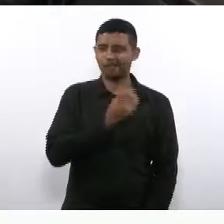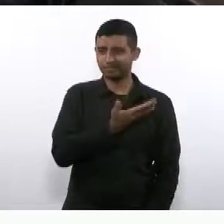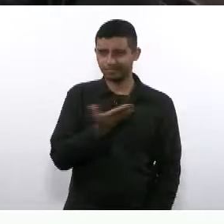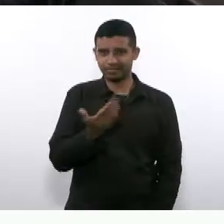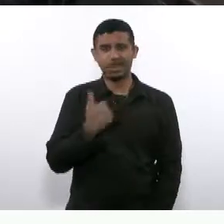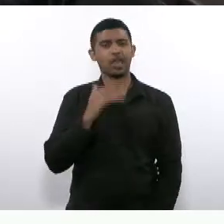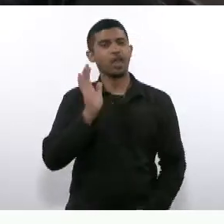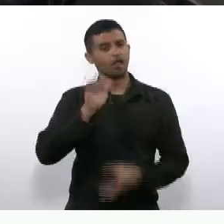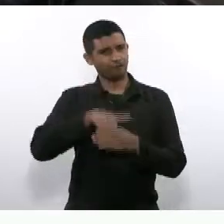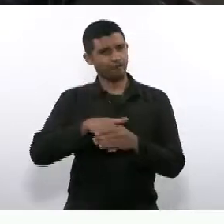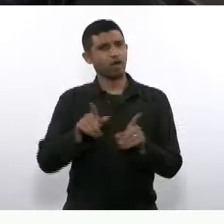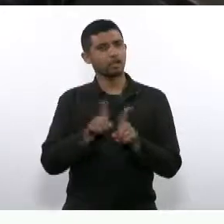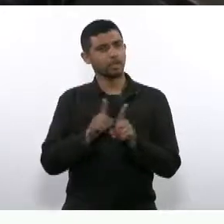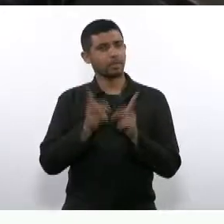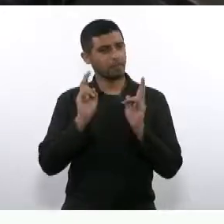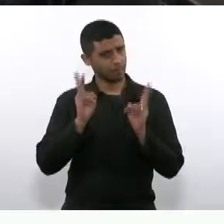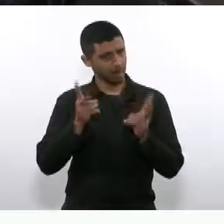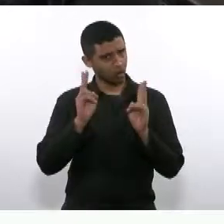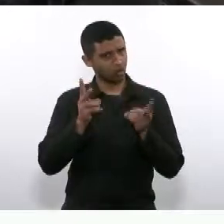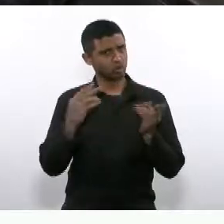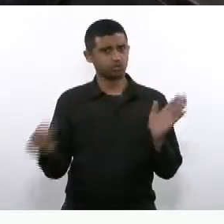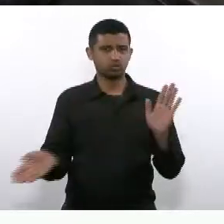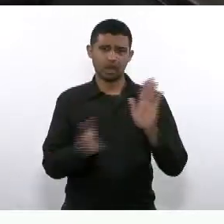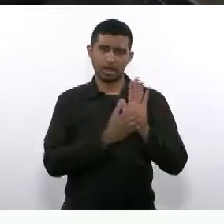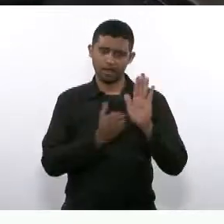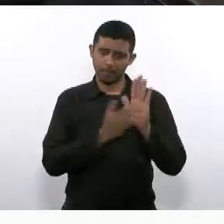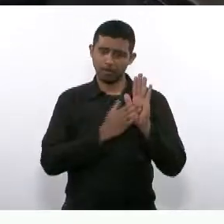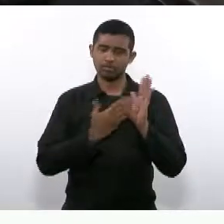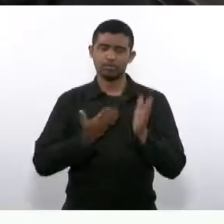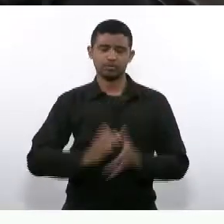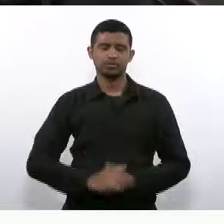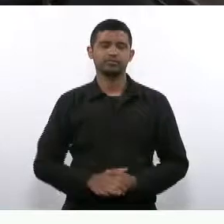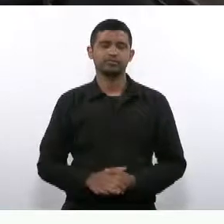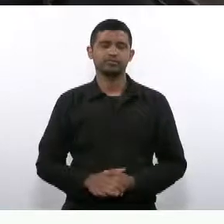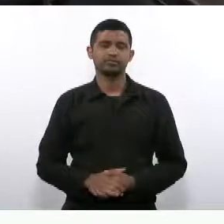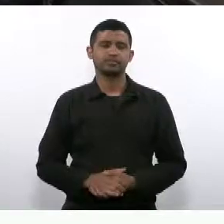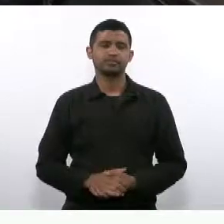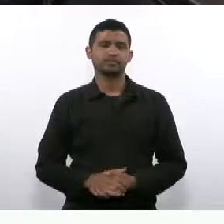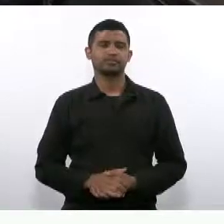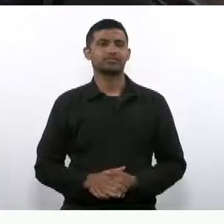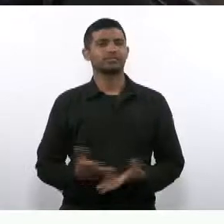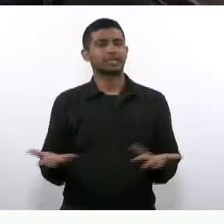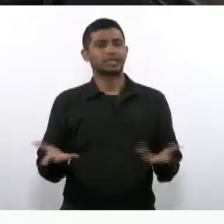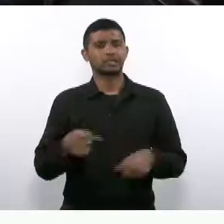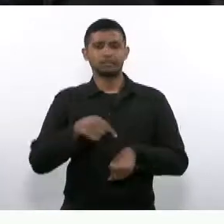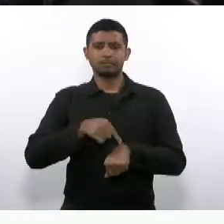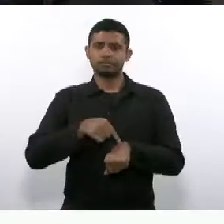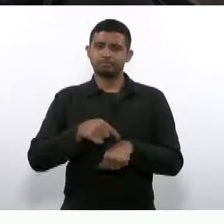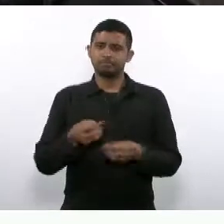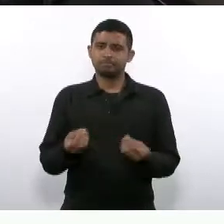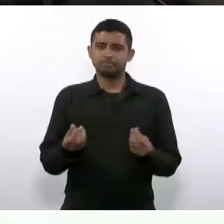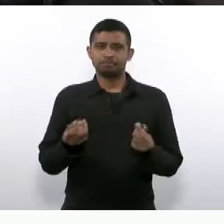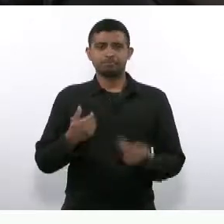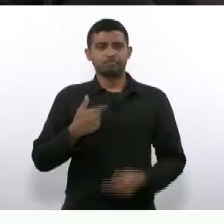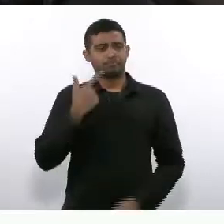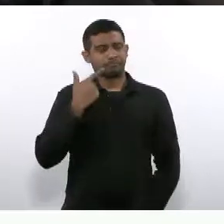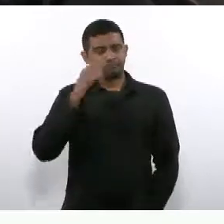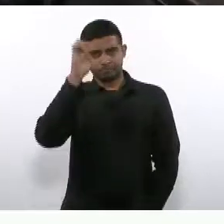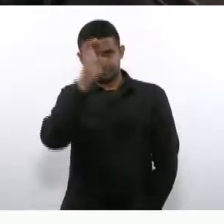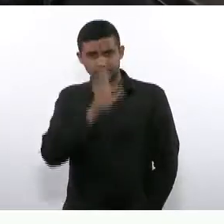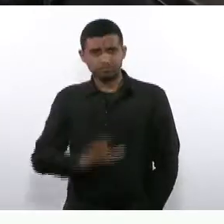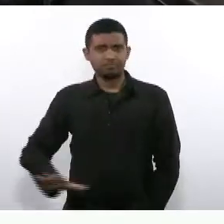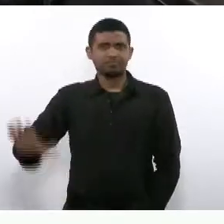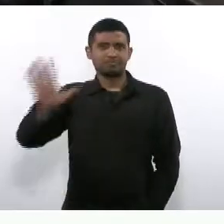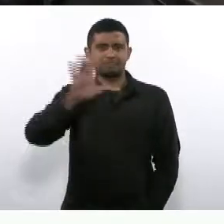Também voto pela permanência da proposta. Nós estamos em um momento em que o Brasil assiste a